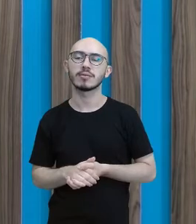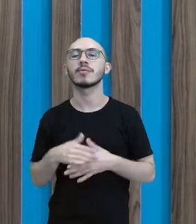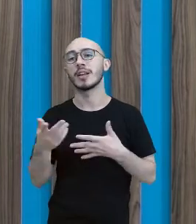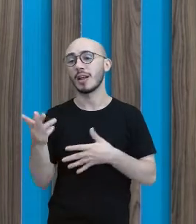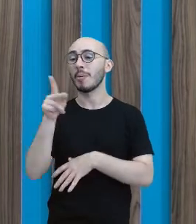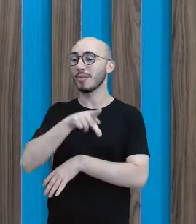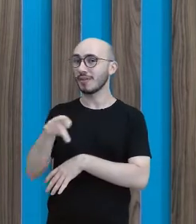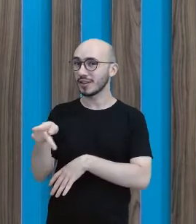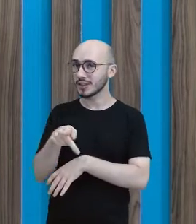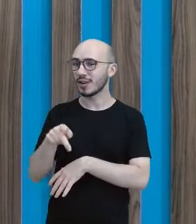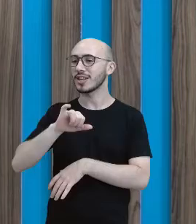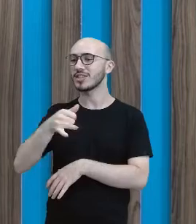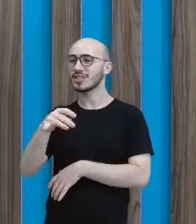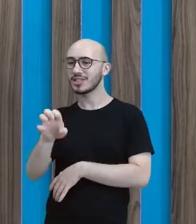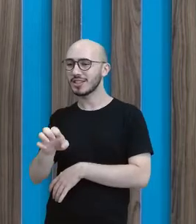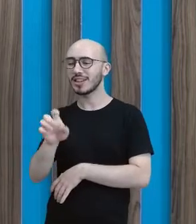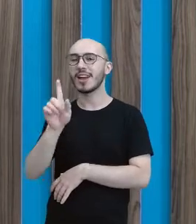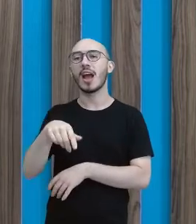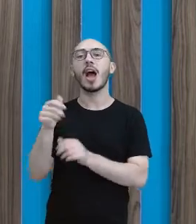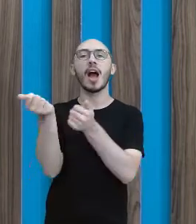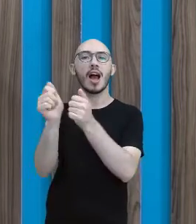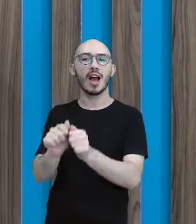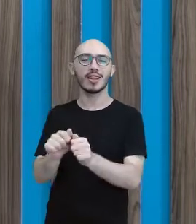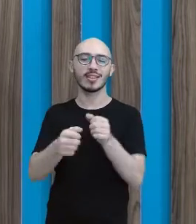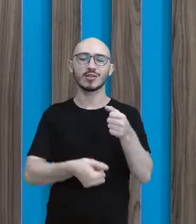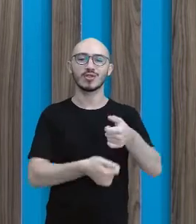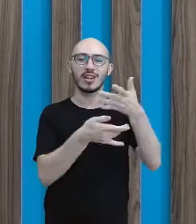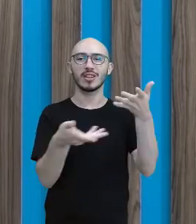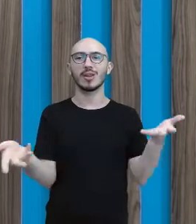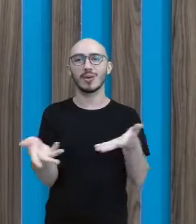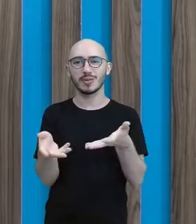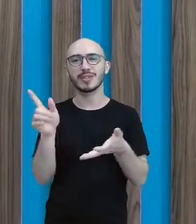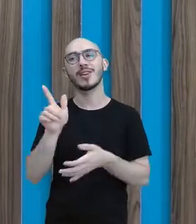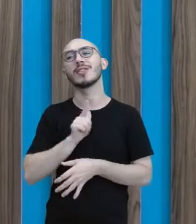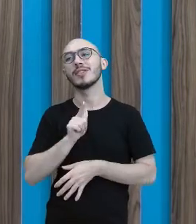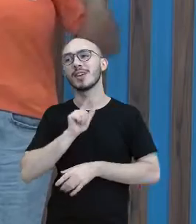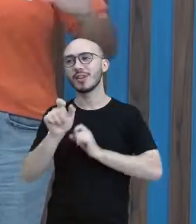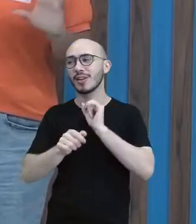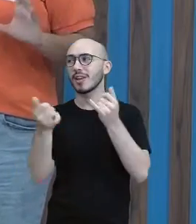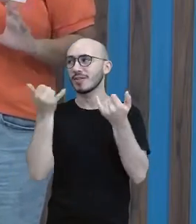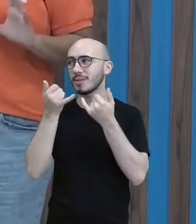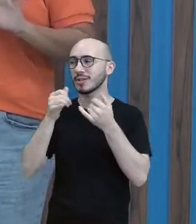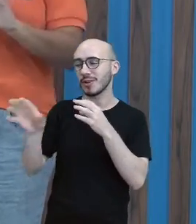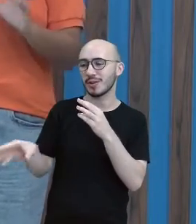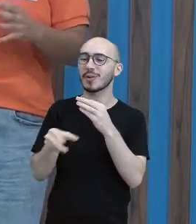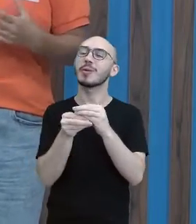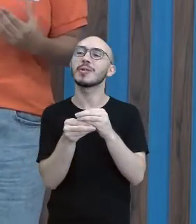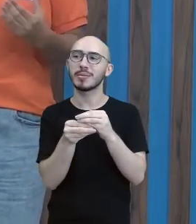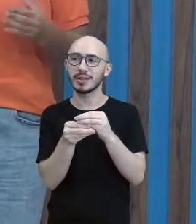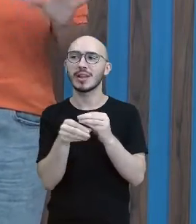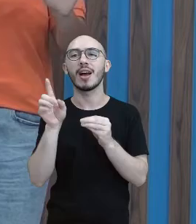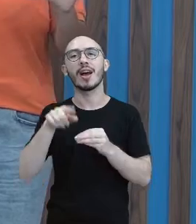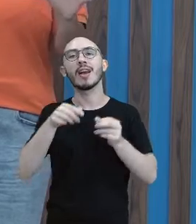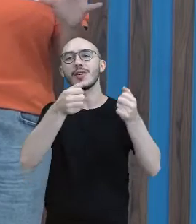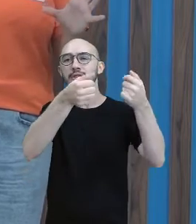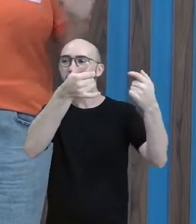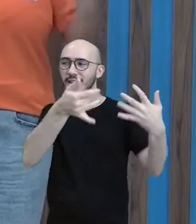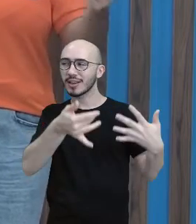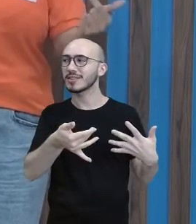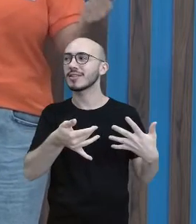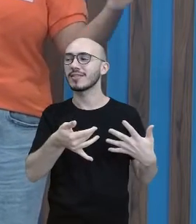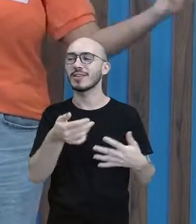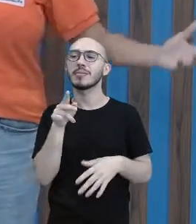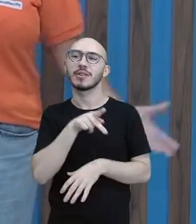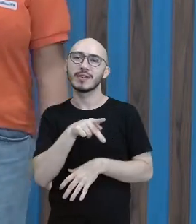entre vírgulas, fará meu chat hoje. Então, eu estou dando, quando eu dou uma explicação, tipo, a professora de